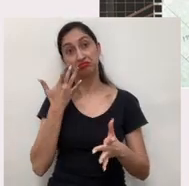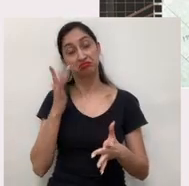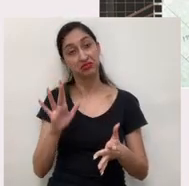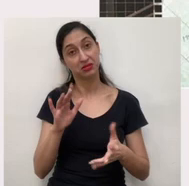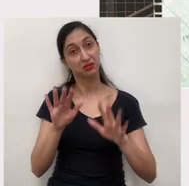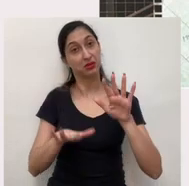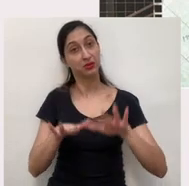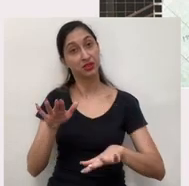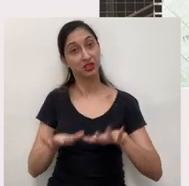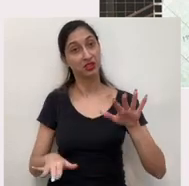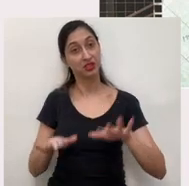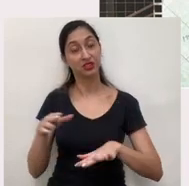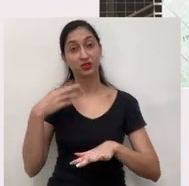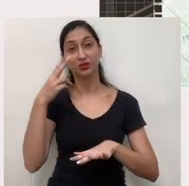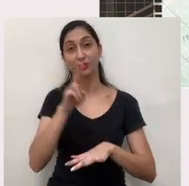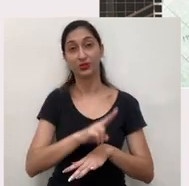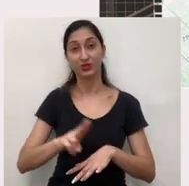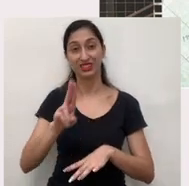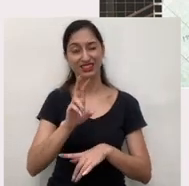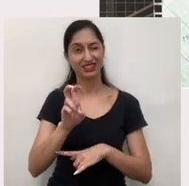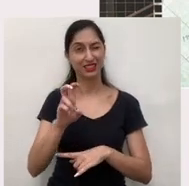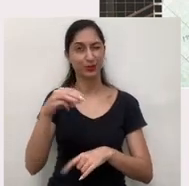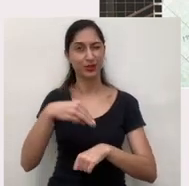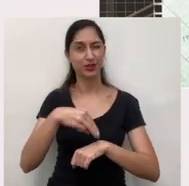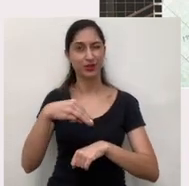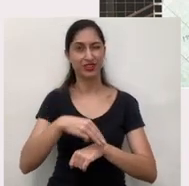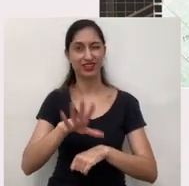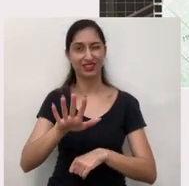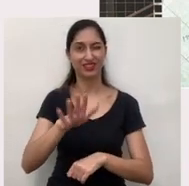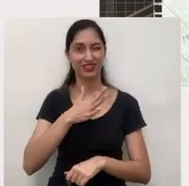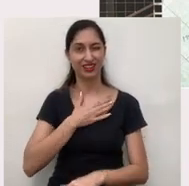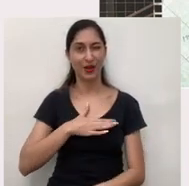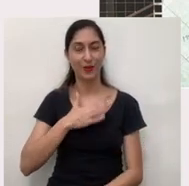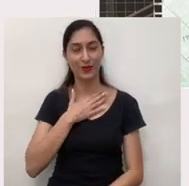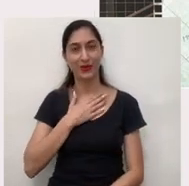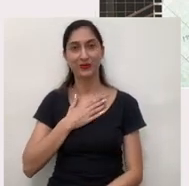usos, né? 5 minutos, ótimo, vou conseguir, então. Ai, que bom. Então,